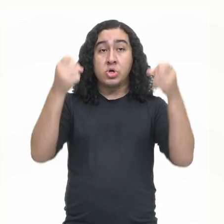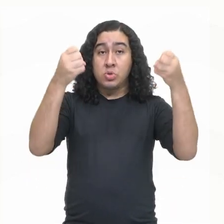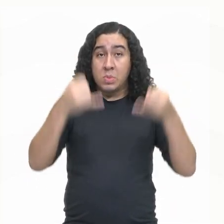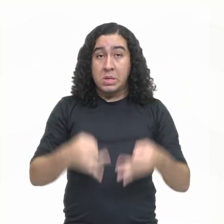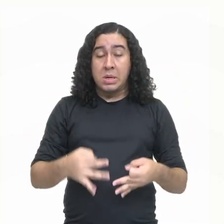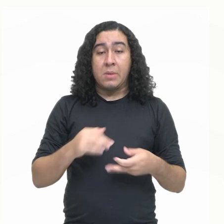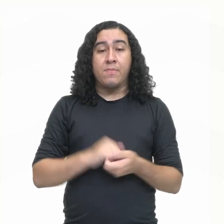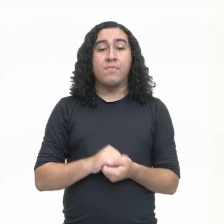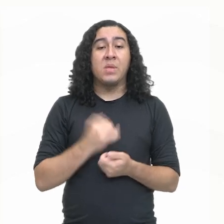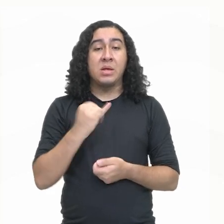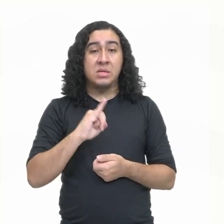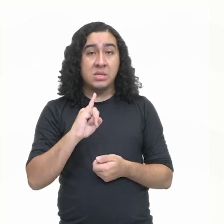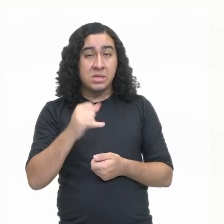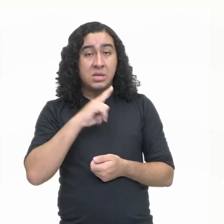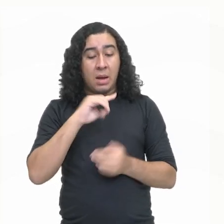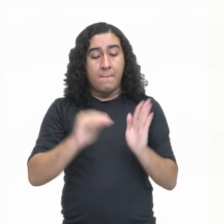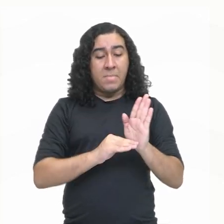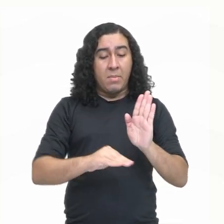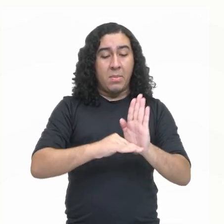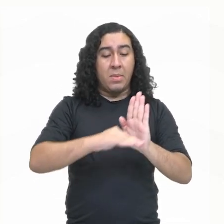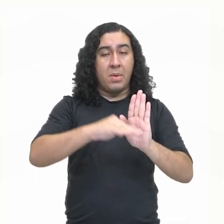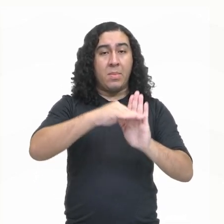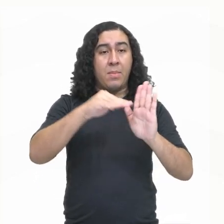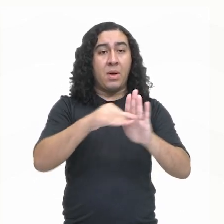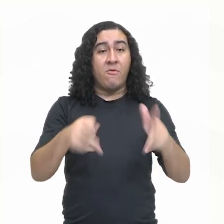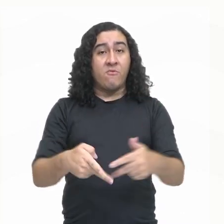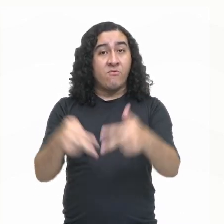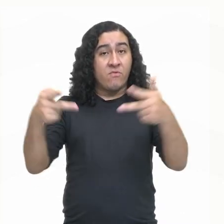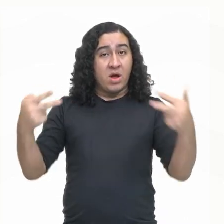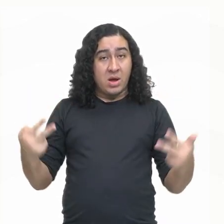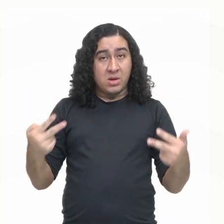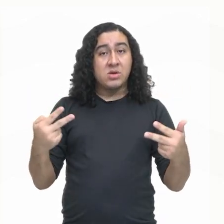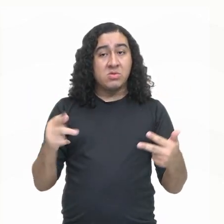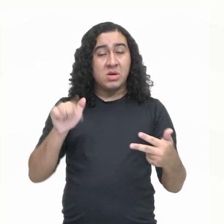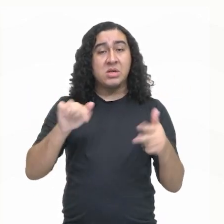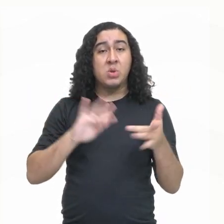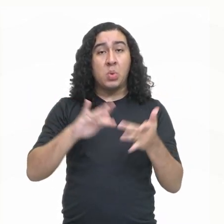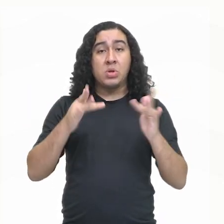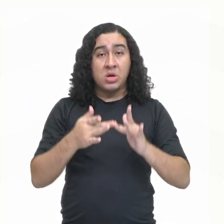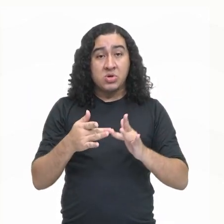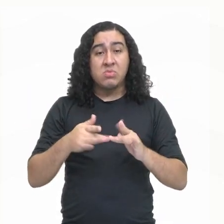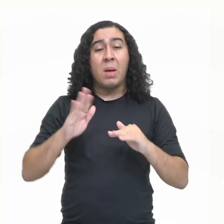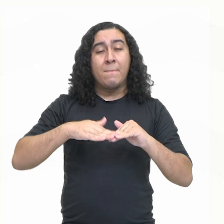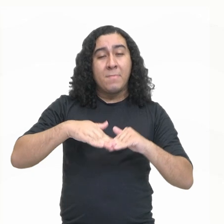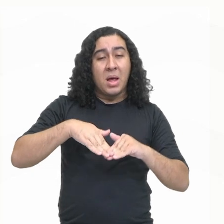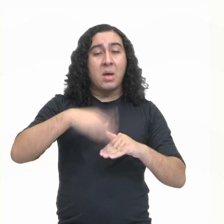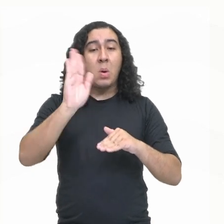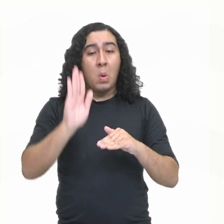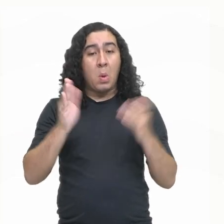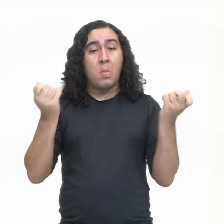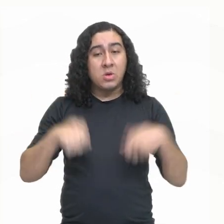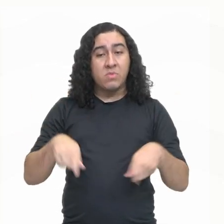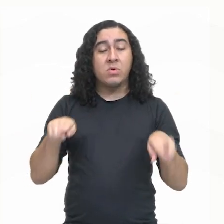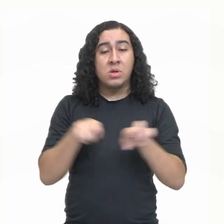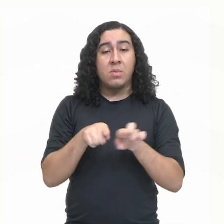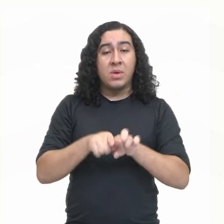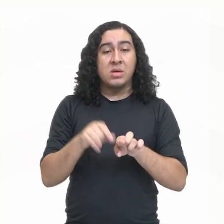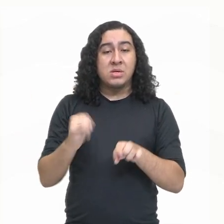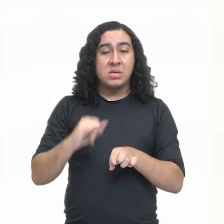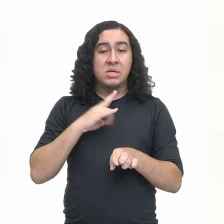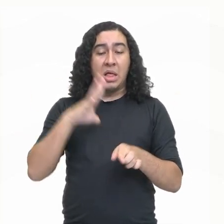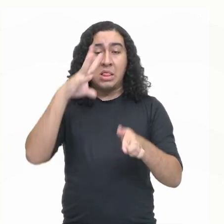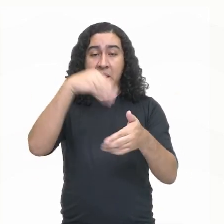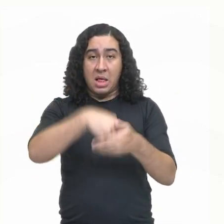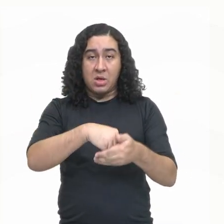que quanto maior a diversidade biológica, quanto maior, né, dentro